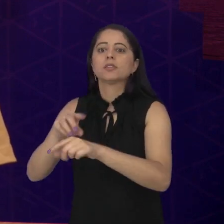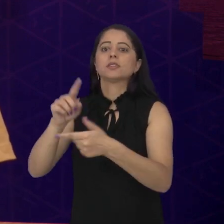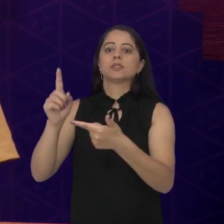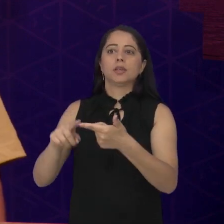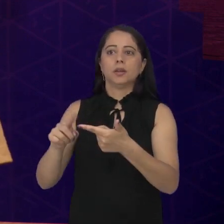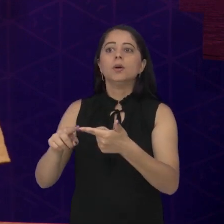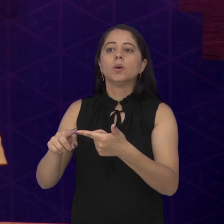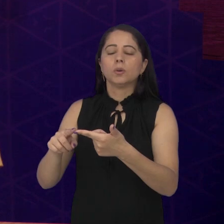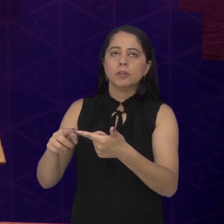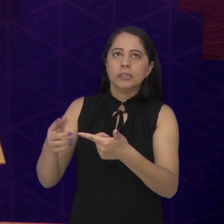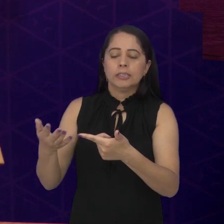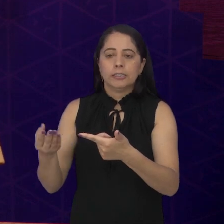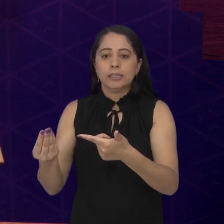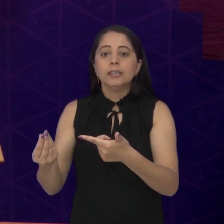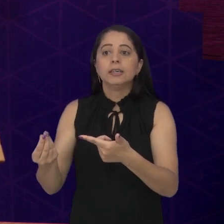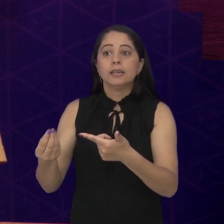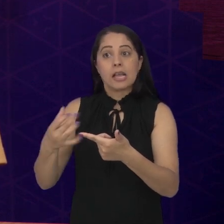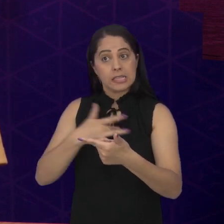né?